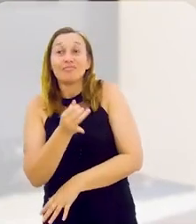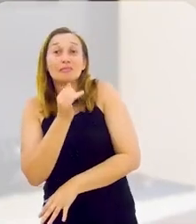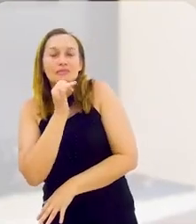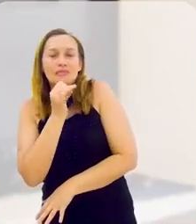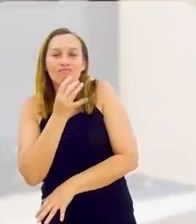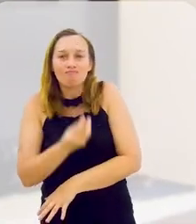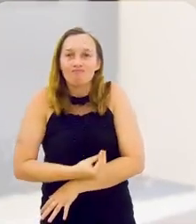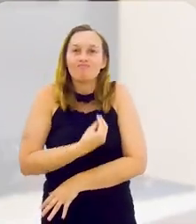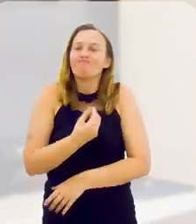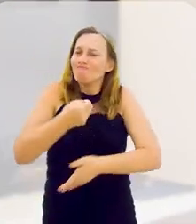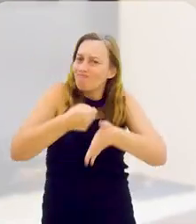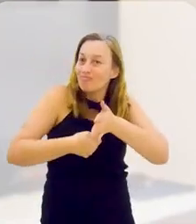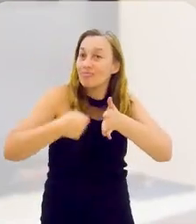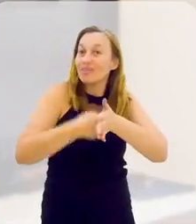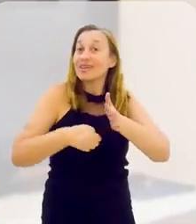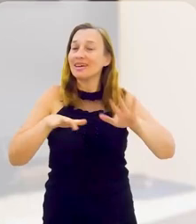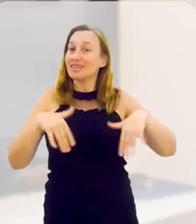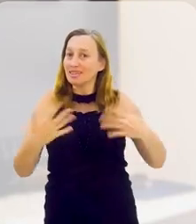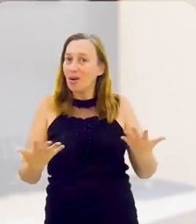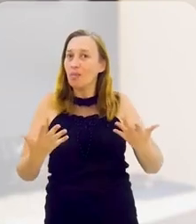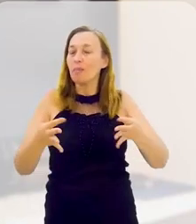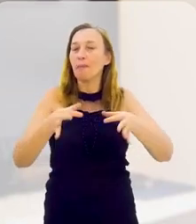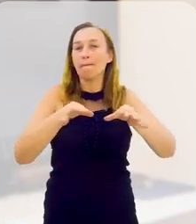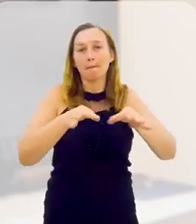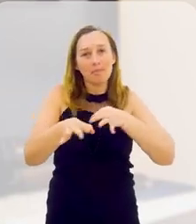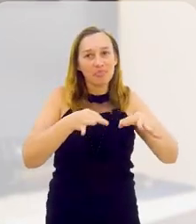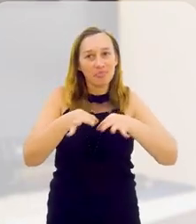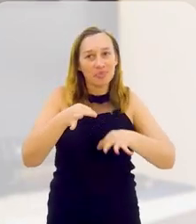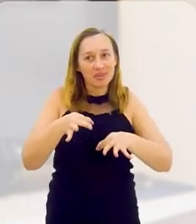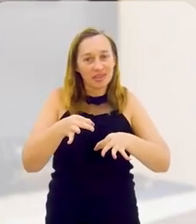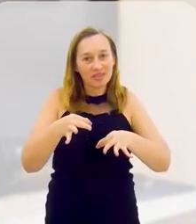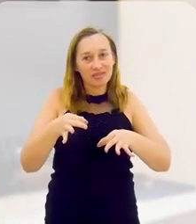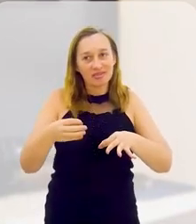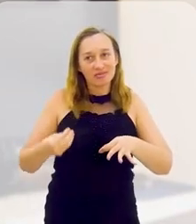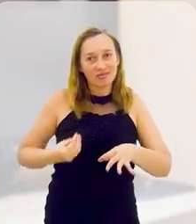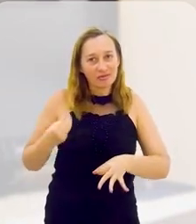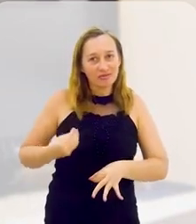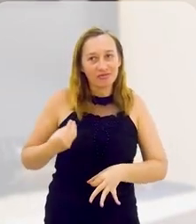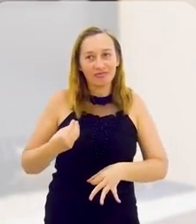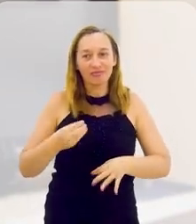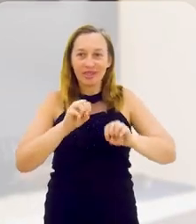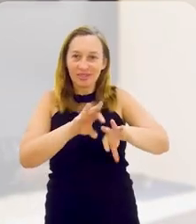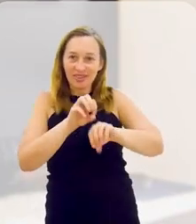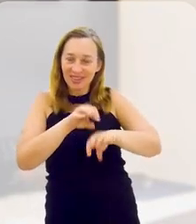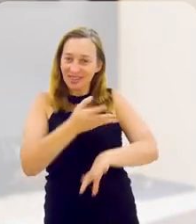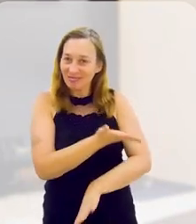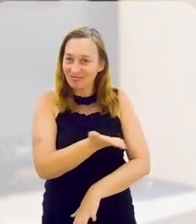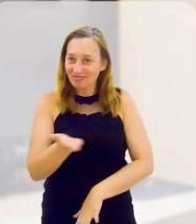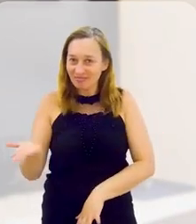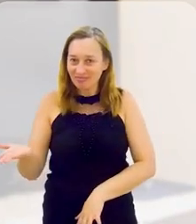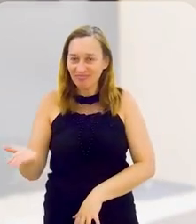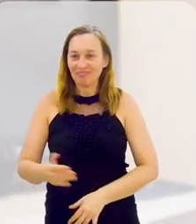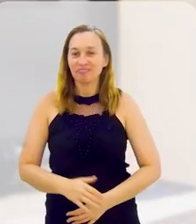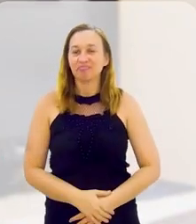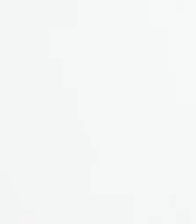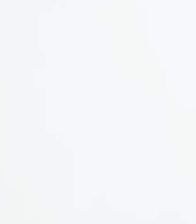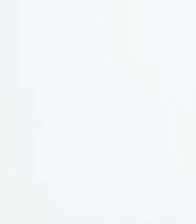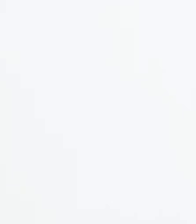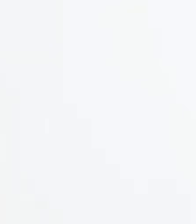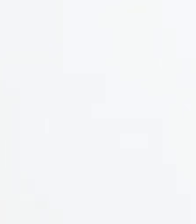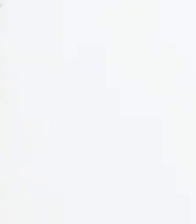superação, exemplos de vida e de luta. Então, prepare-se, está no ar o Educação.